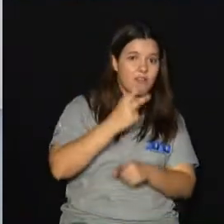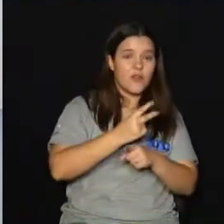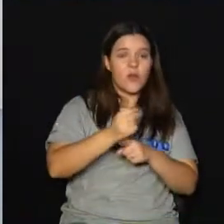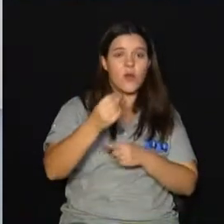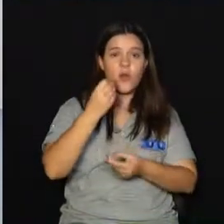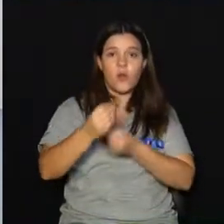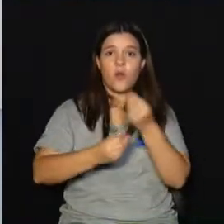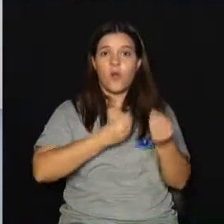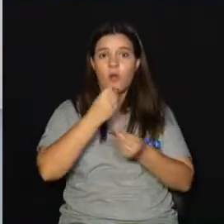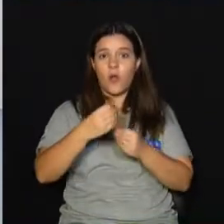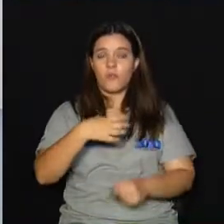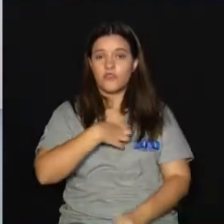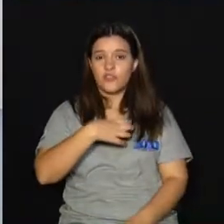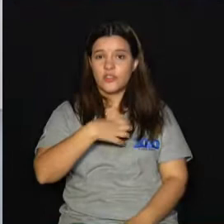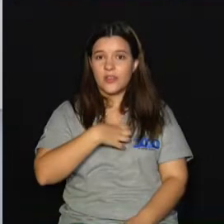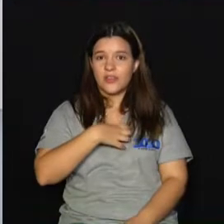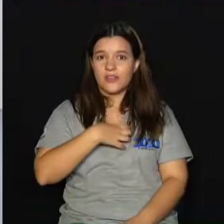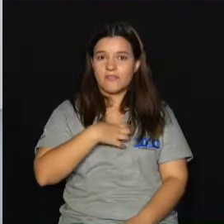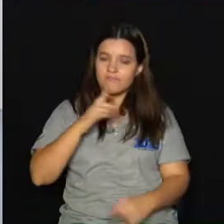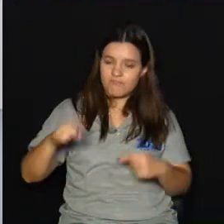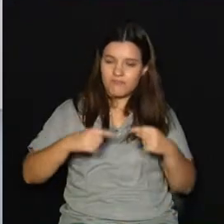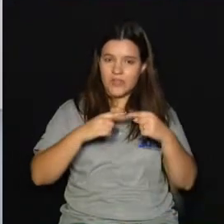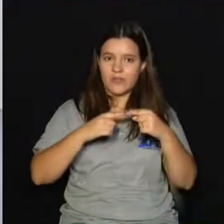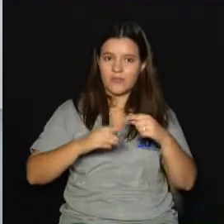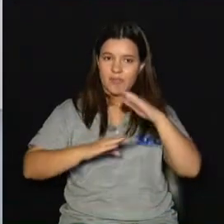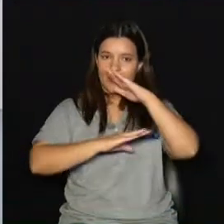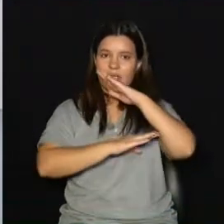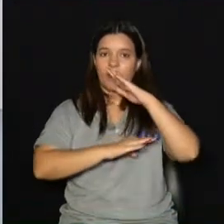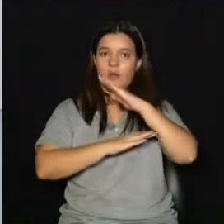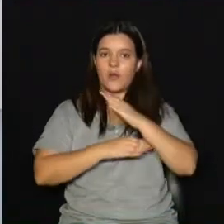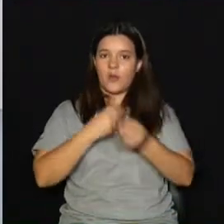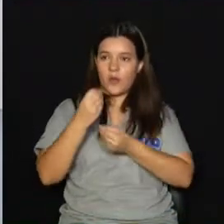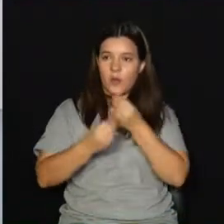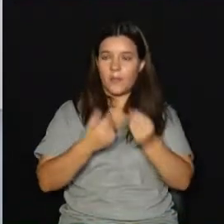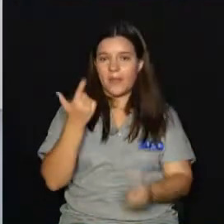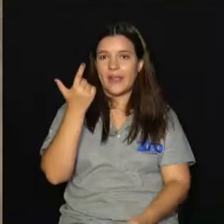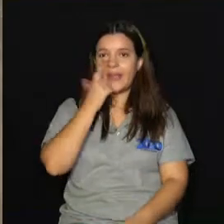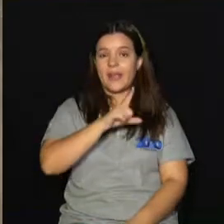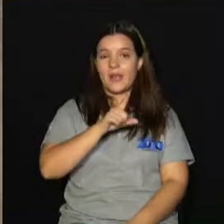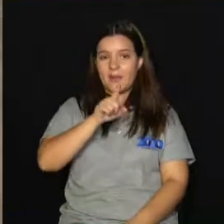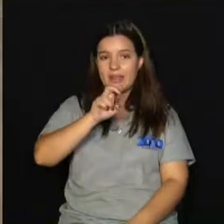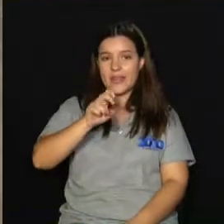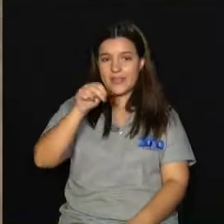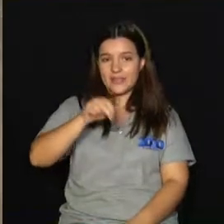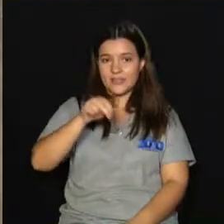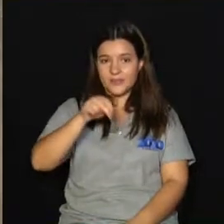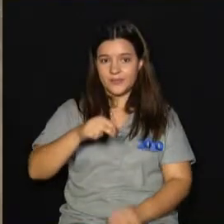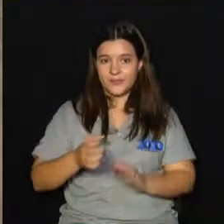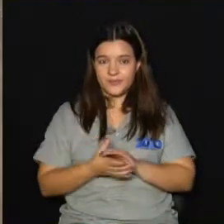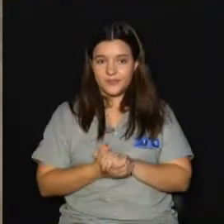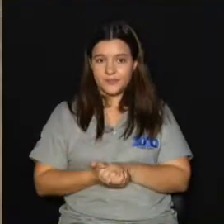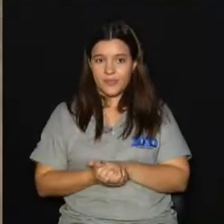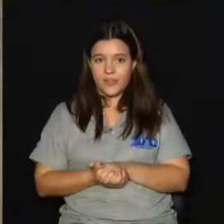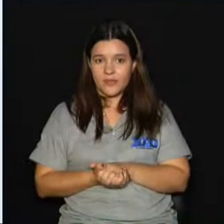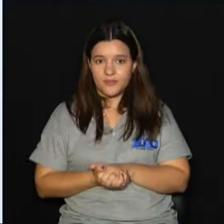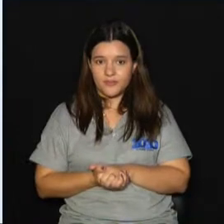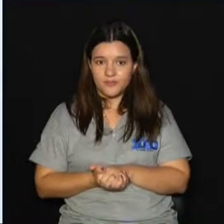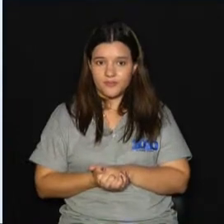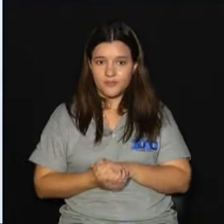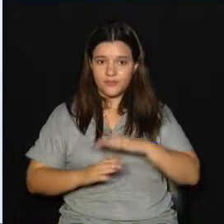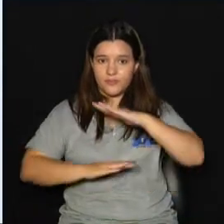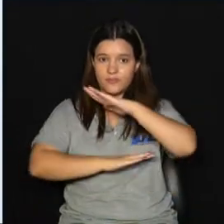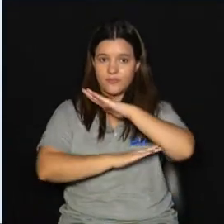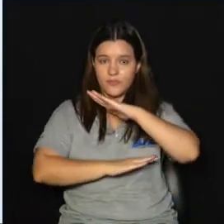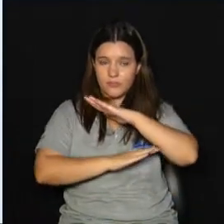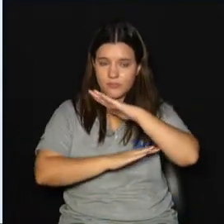ser aqui em relação ao Legislativo, à eleição que nós tivemos no dia 15 de novembro? Pois é, no Legislativo a gente